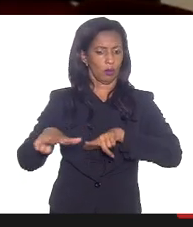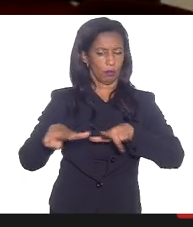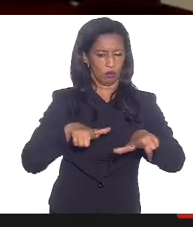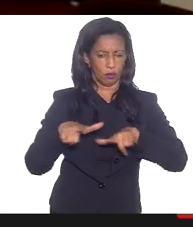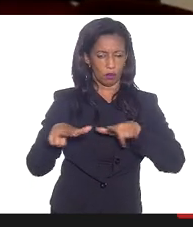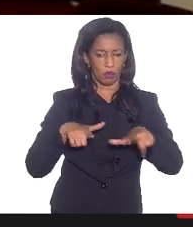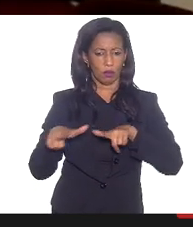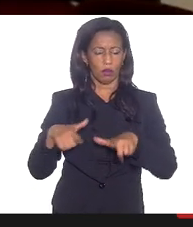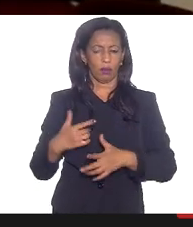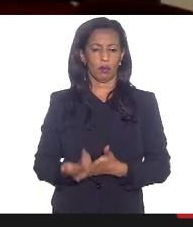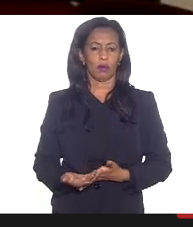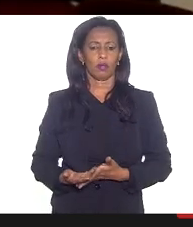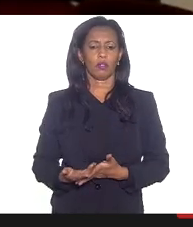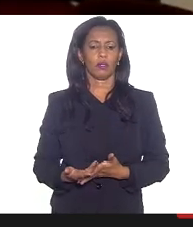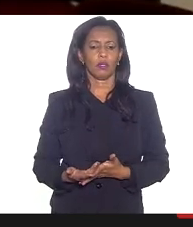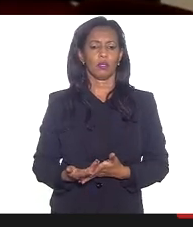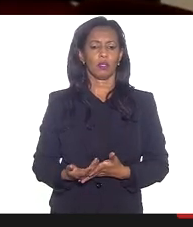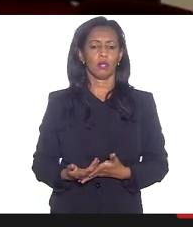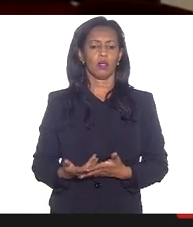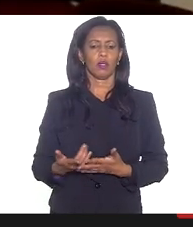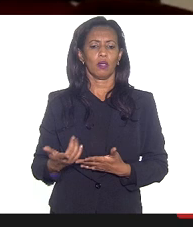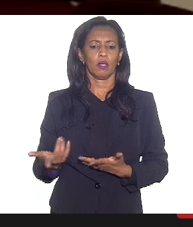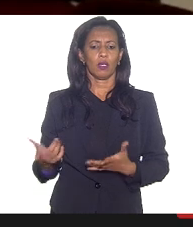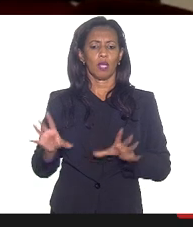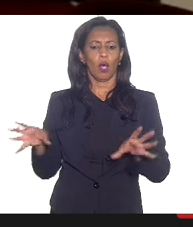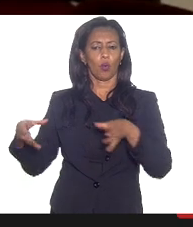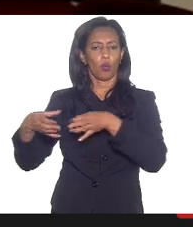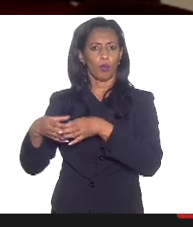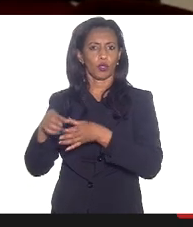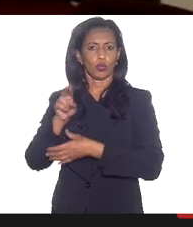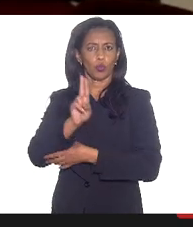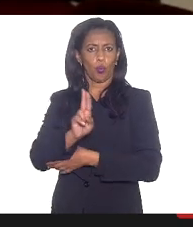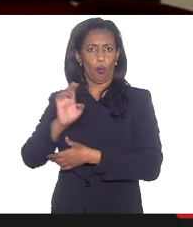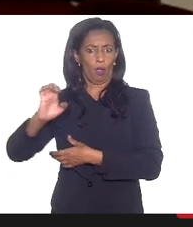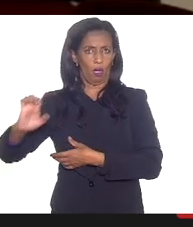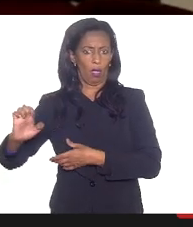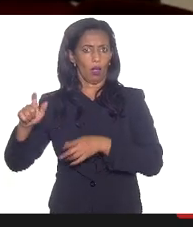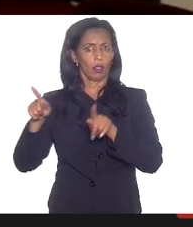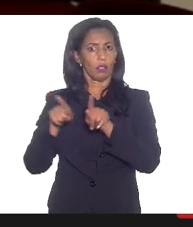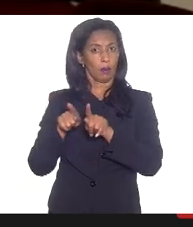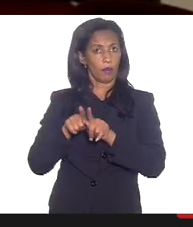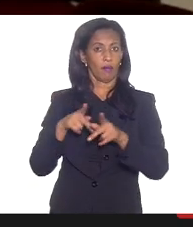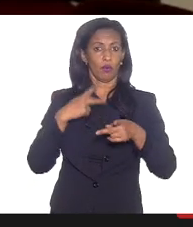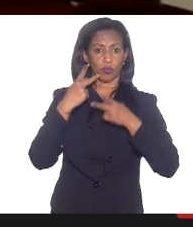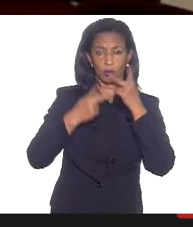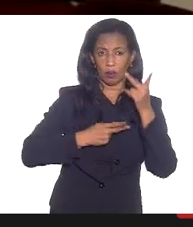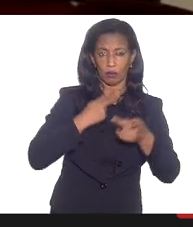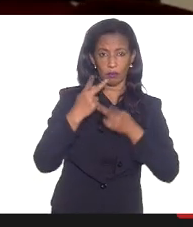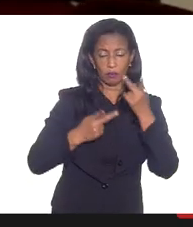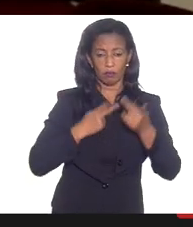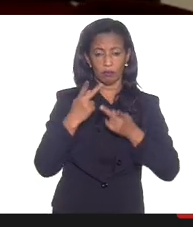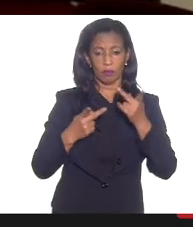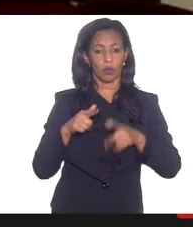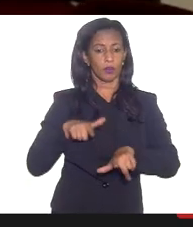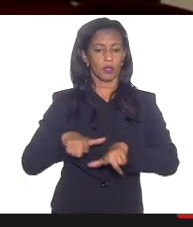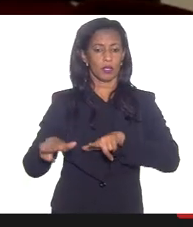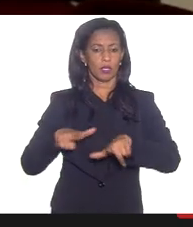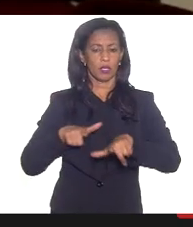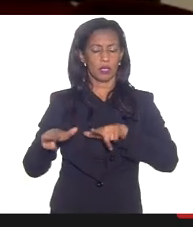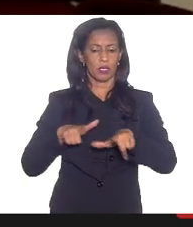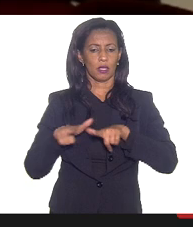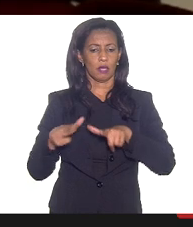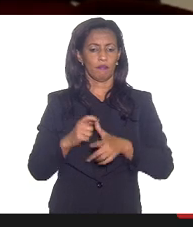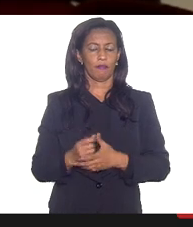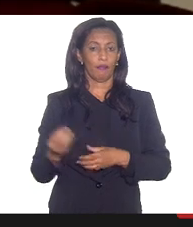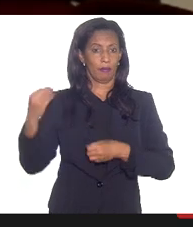elas desenvolveram e algumas unidades escolares, né, vão estar falando sobre esse trabalho